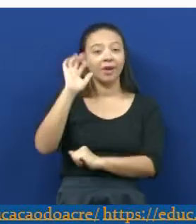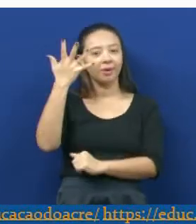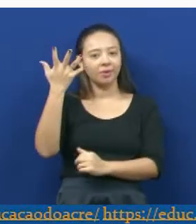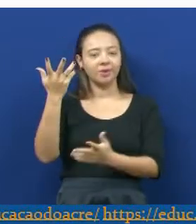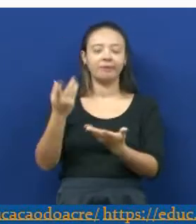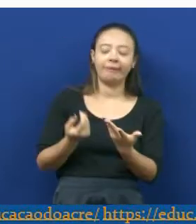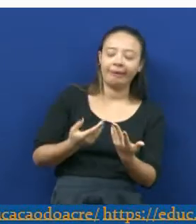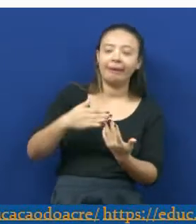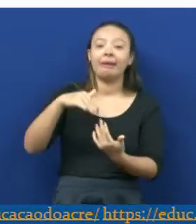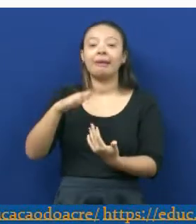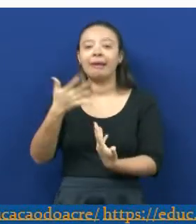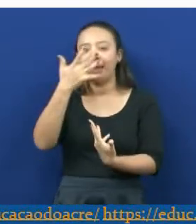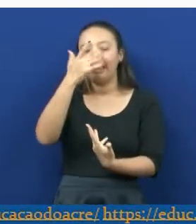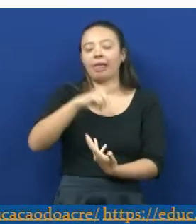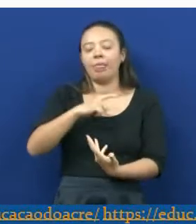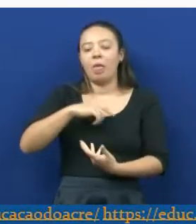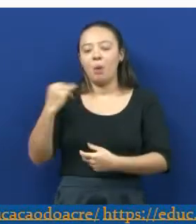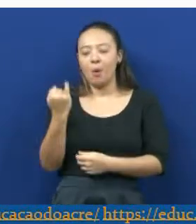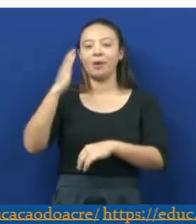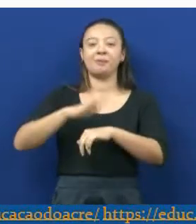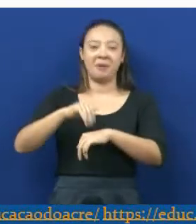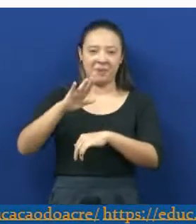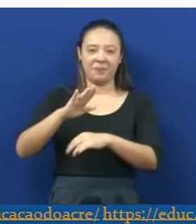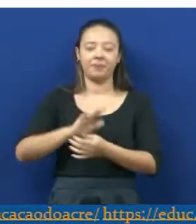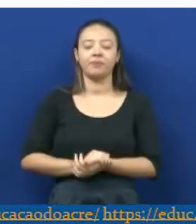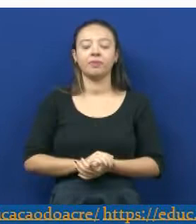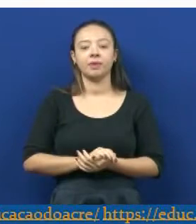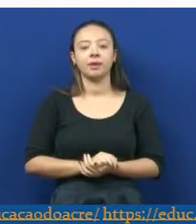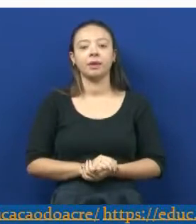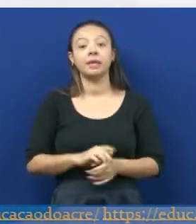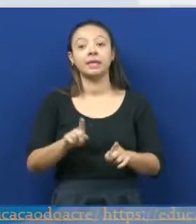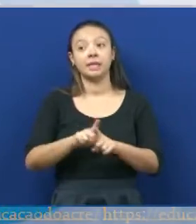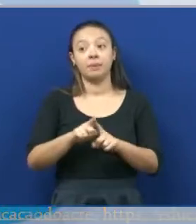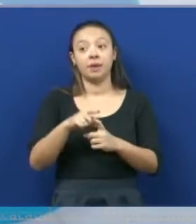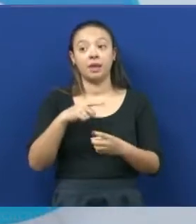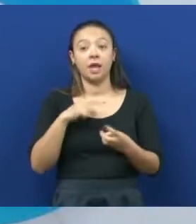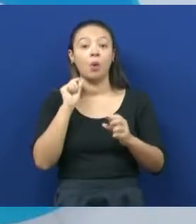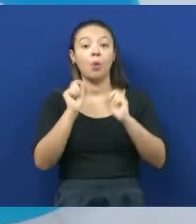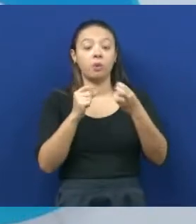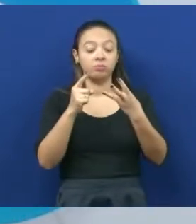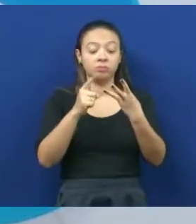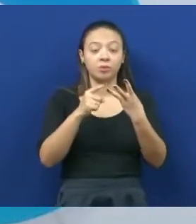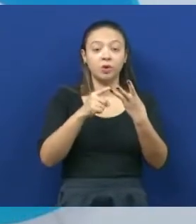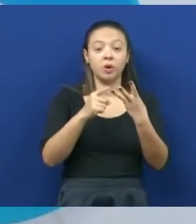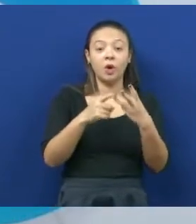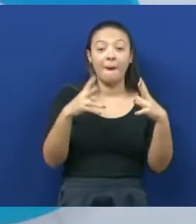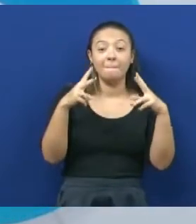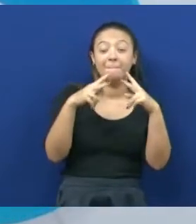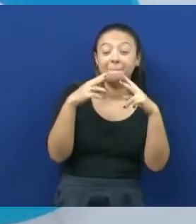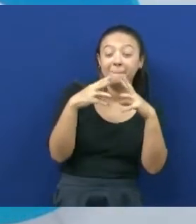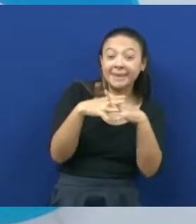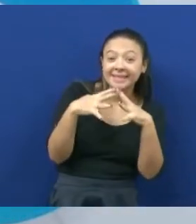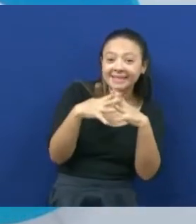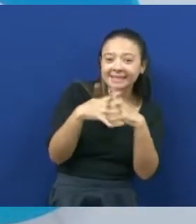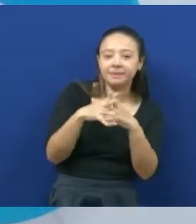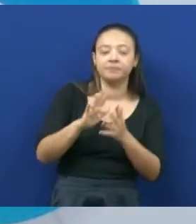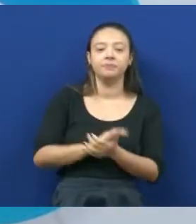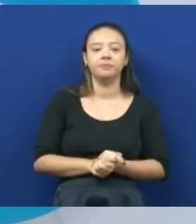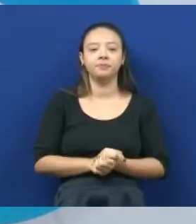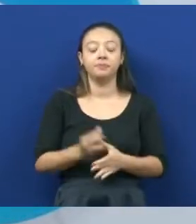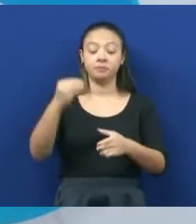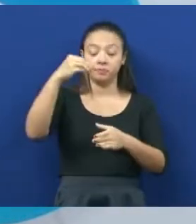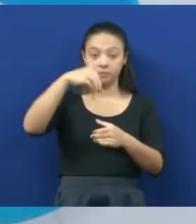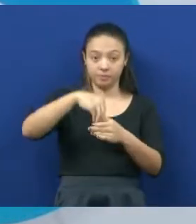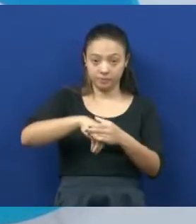mais importante. Aí também acontece o conflito, que é o ponto de tensão. Depois nós vamos ter, ainda dentro